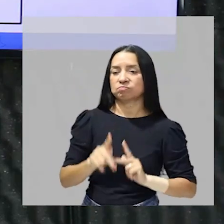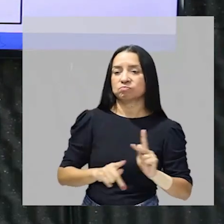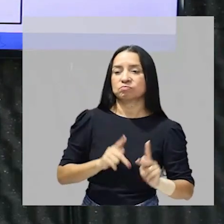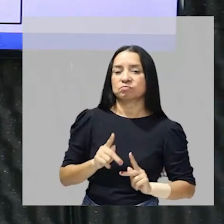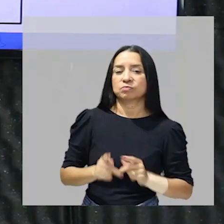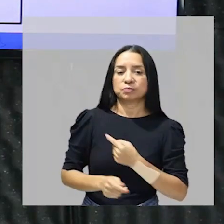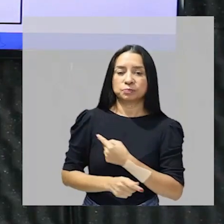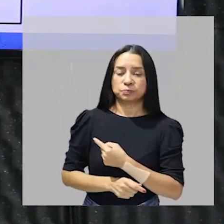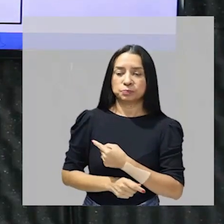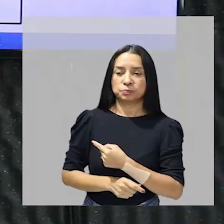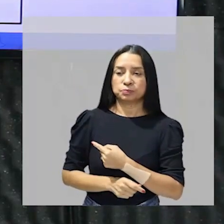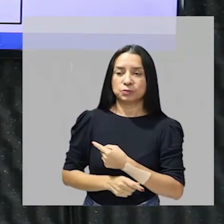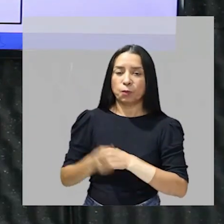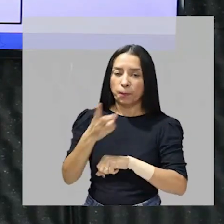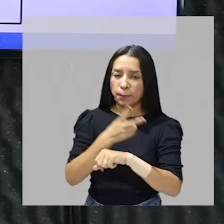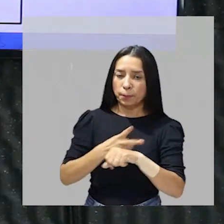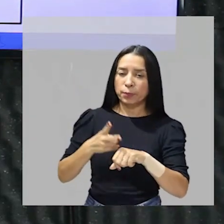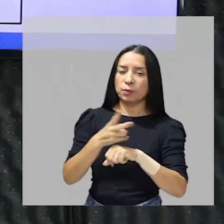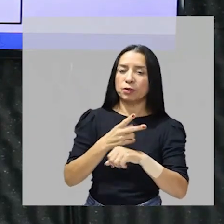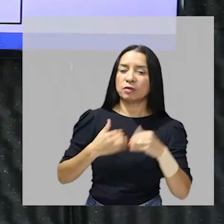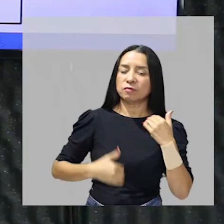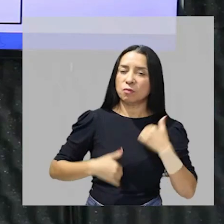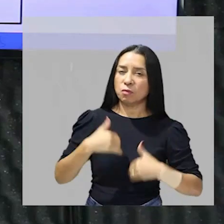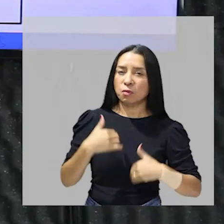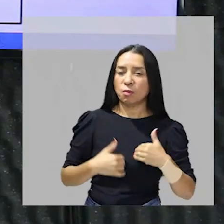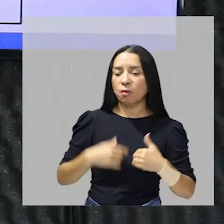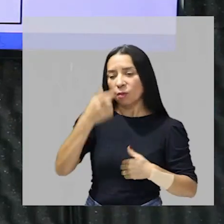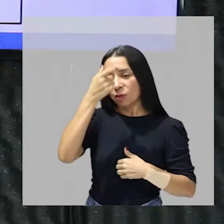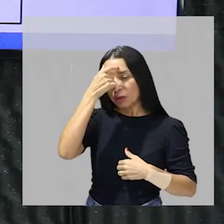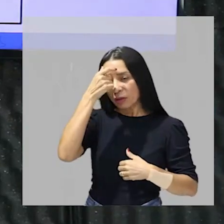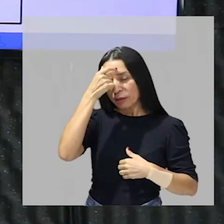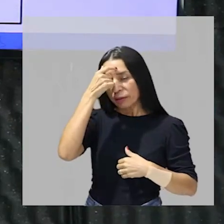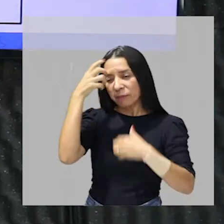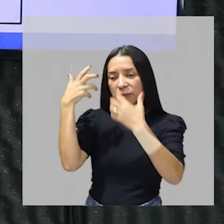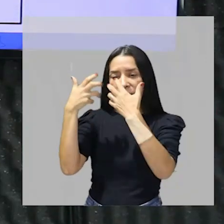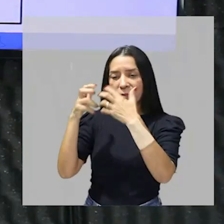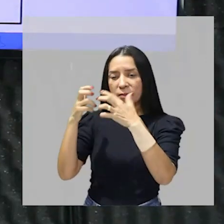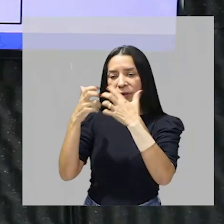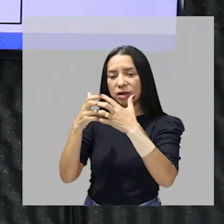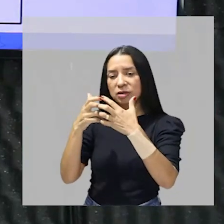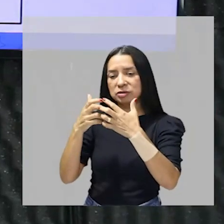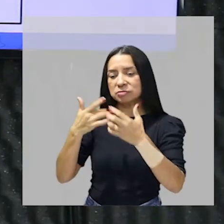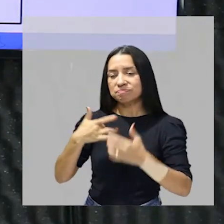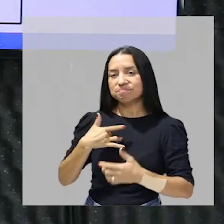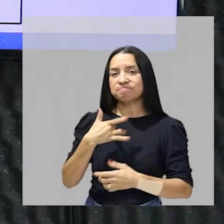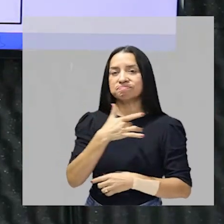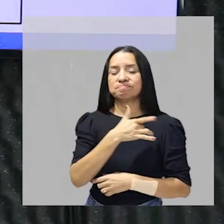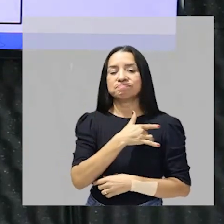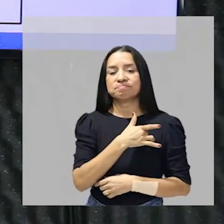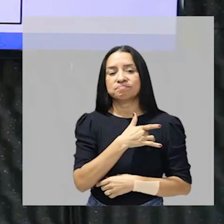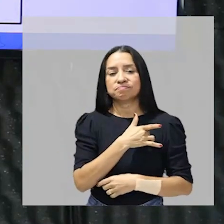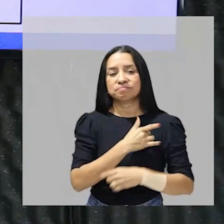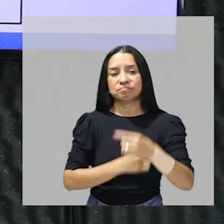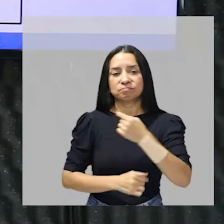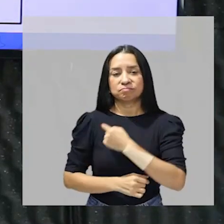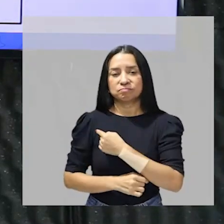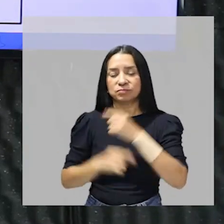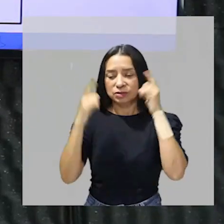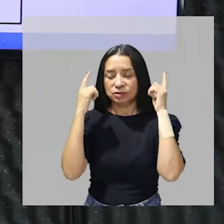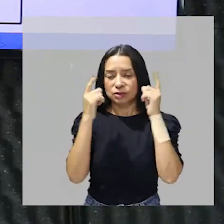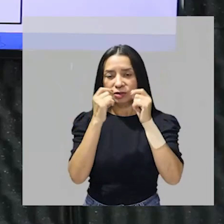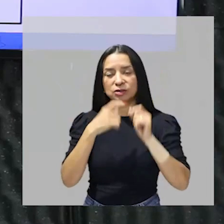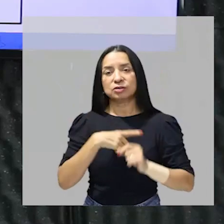corpos e mentes sãos. Então, na Grécia, é que já teve essa ideia de trabalhar o